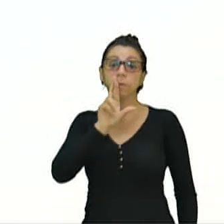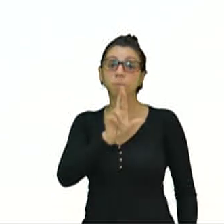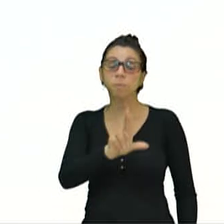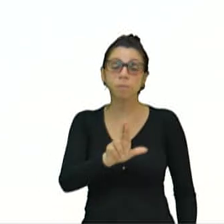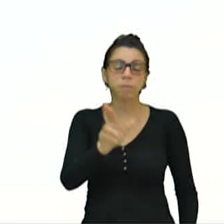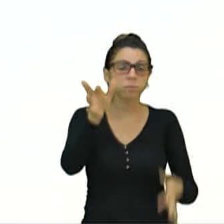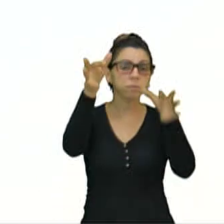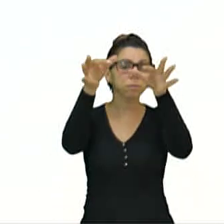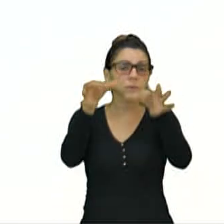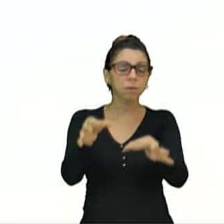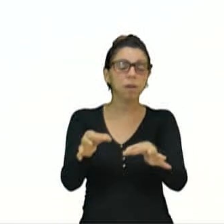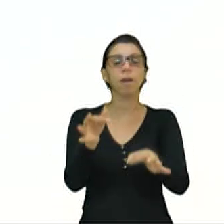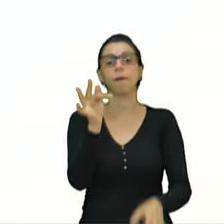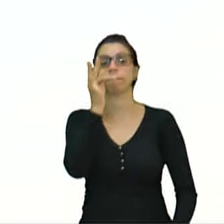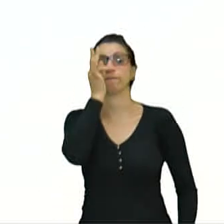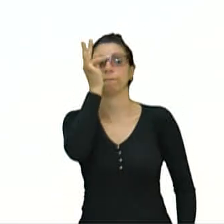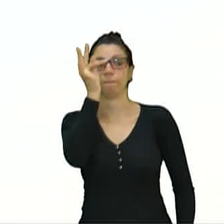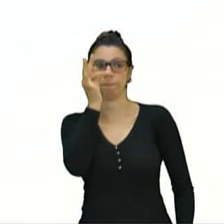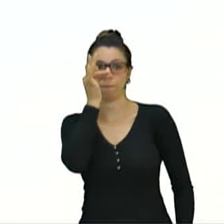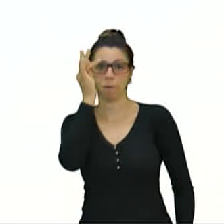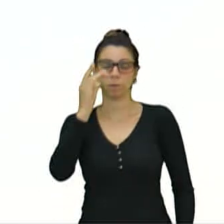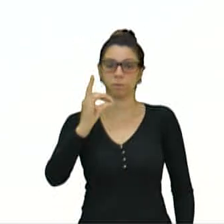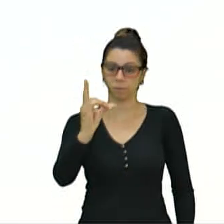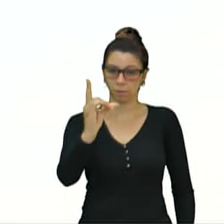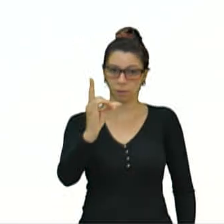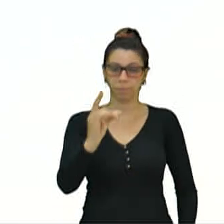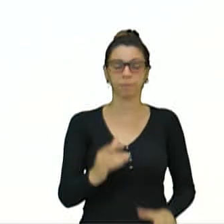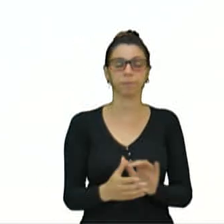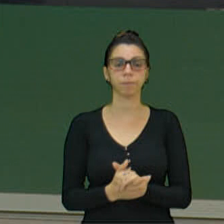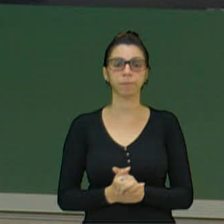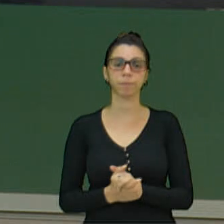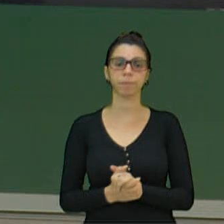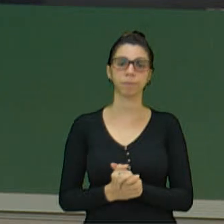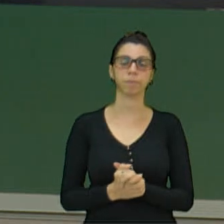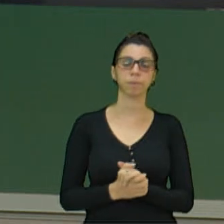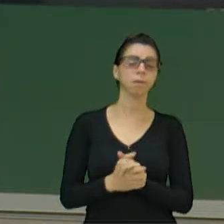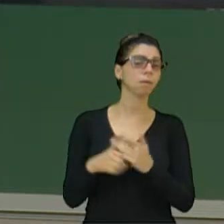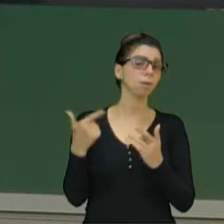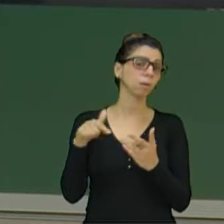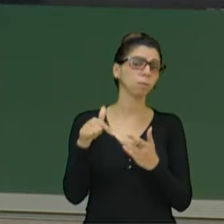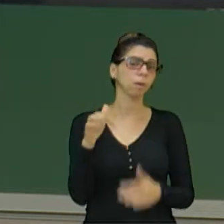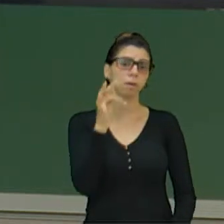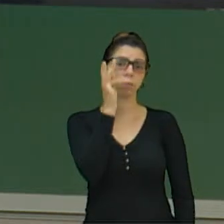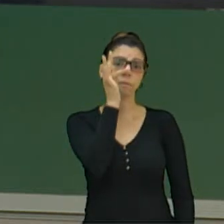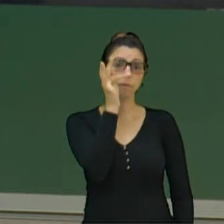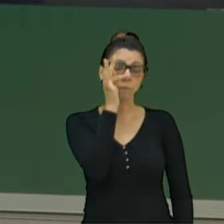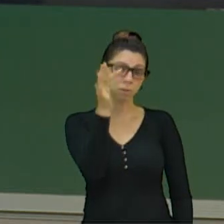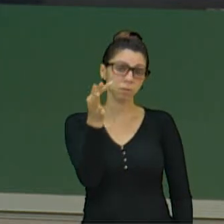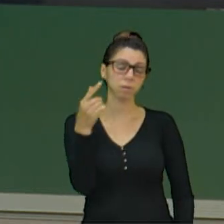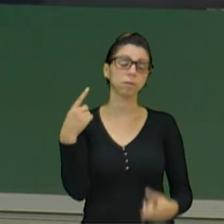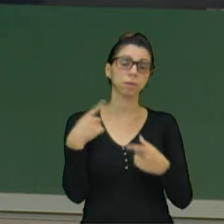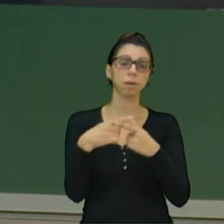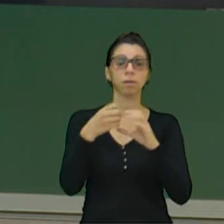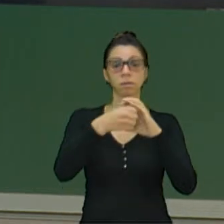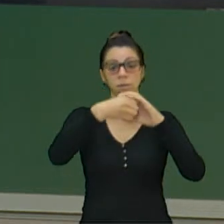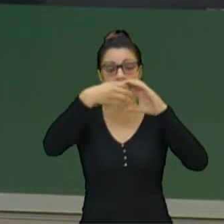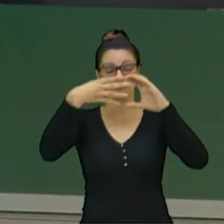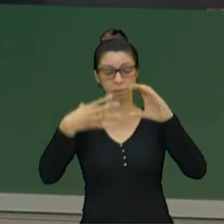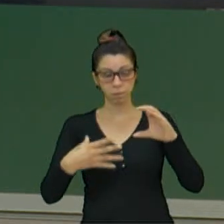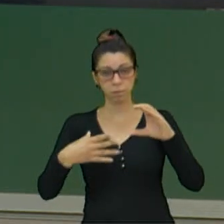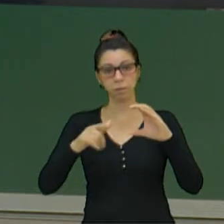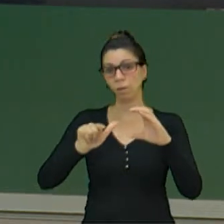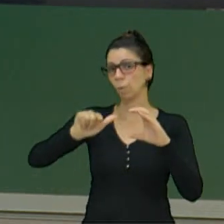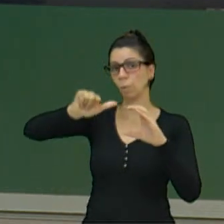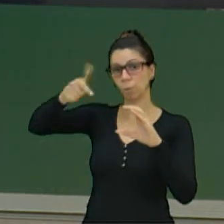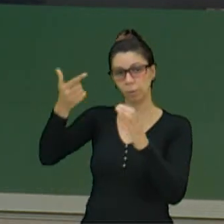têm vasos condutores de seiva, têm folhas e têm caule. Só não tem flor, que é a característica das